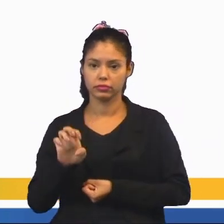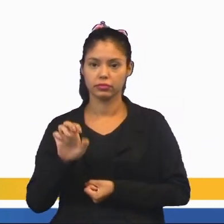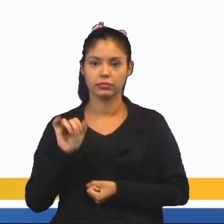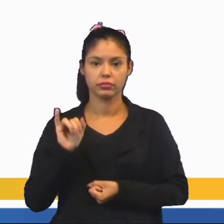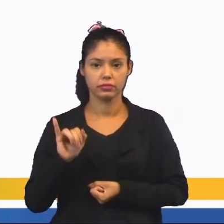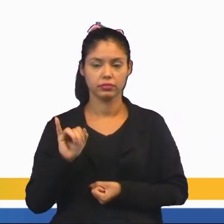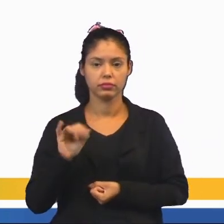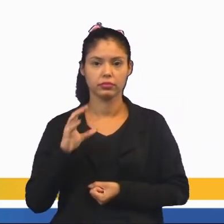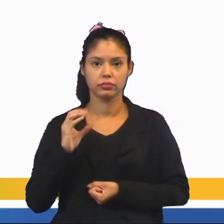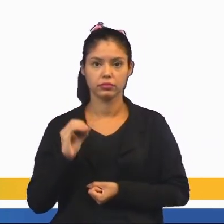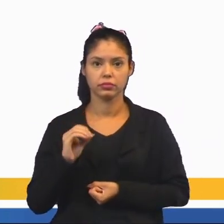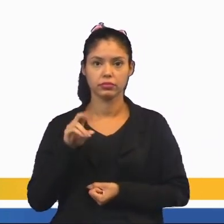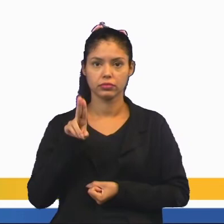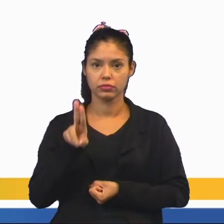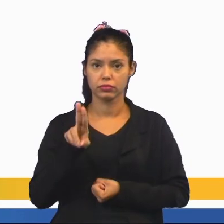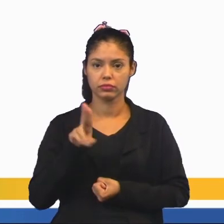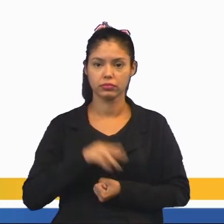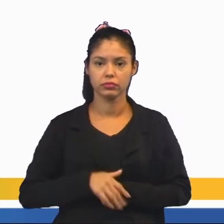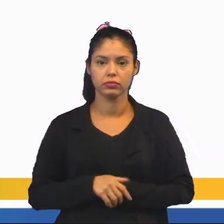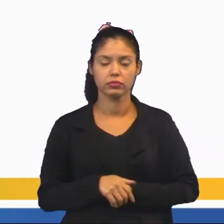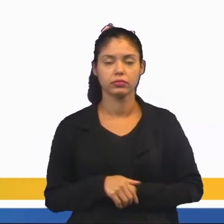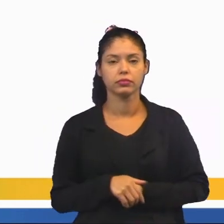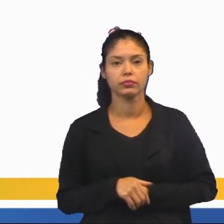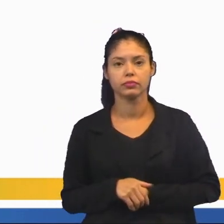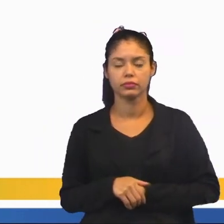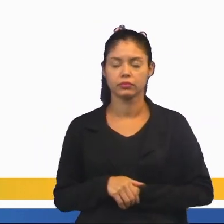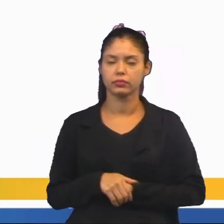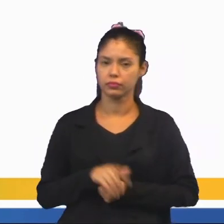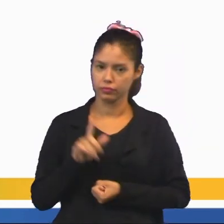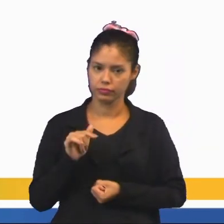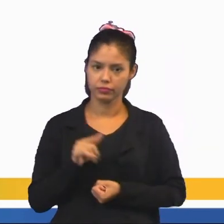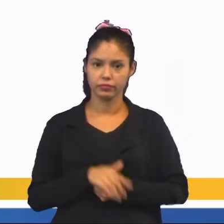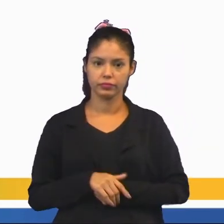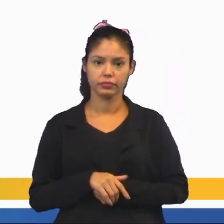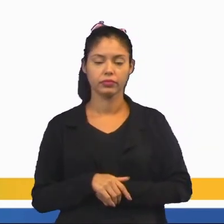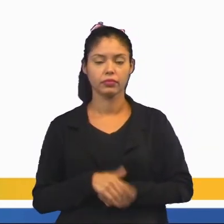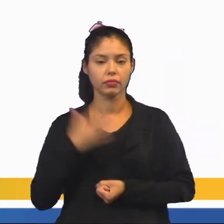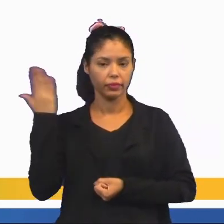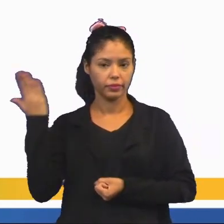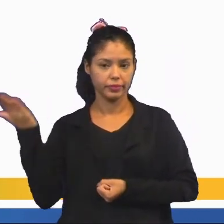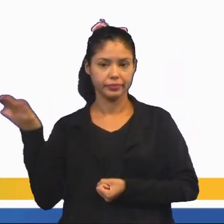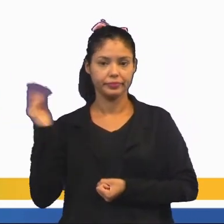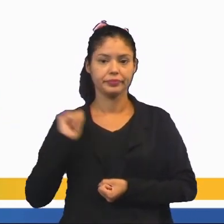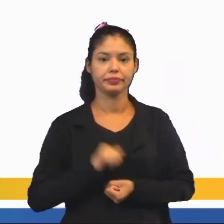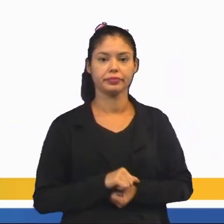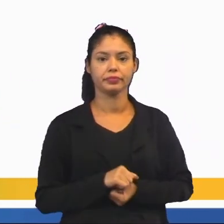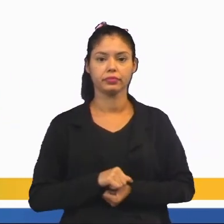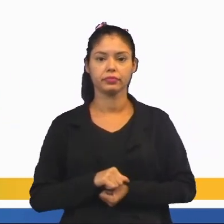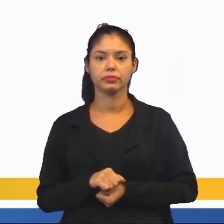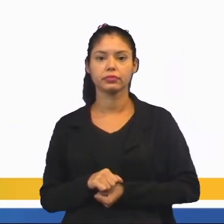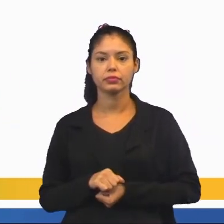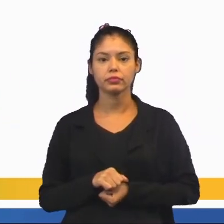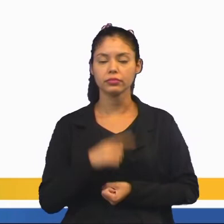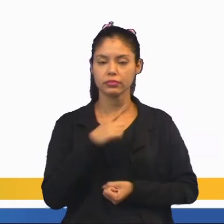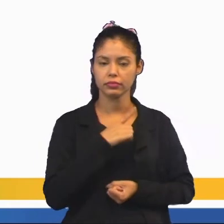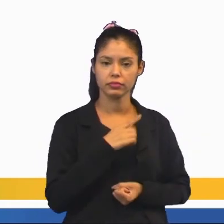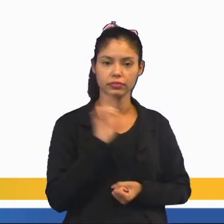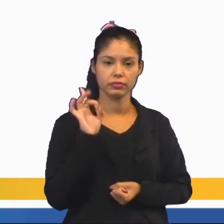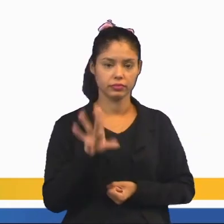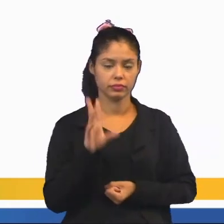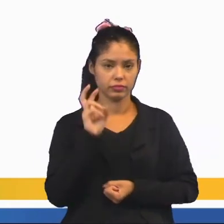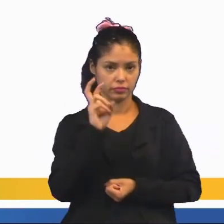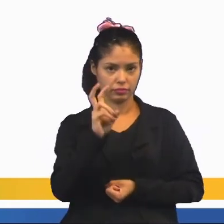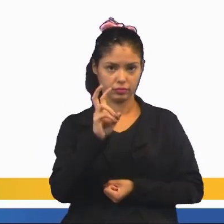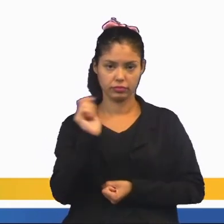A, E, I, O e U. Não são isso? Olha só. Então, temos